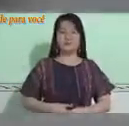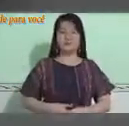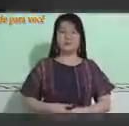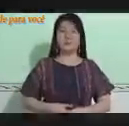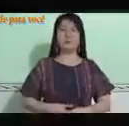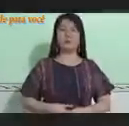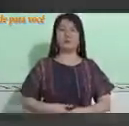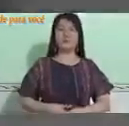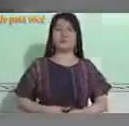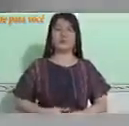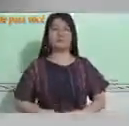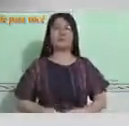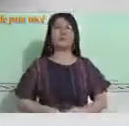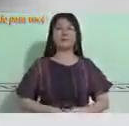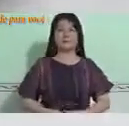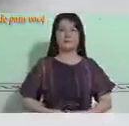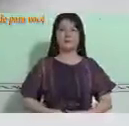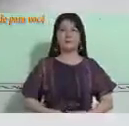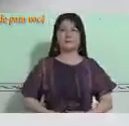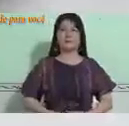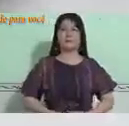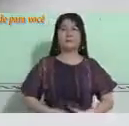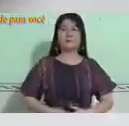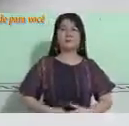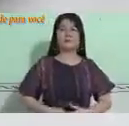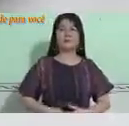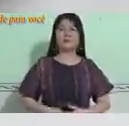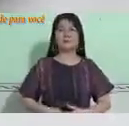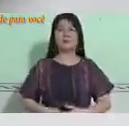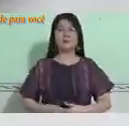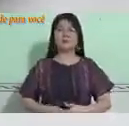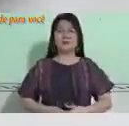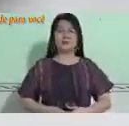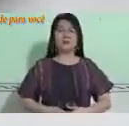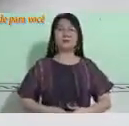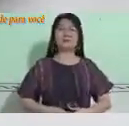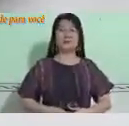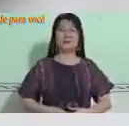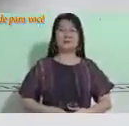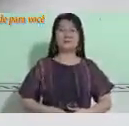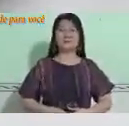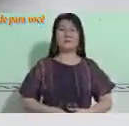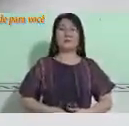em outro local que não o útero, geralmente nas trompas de Falópio.